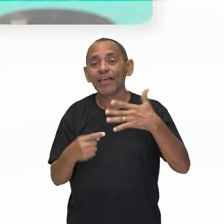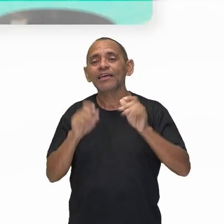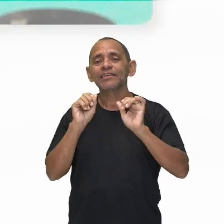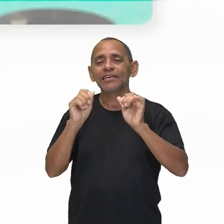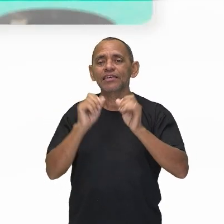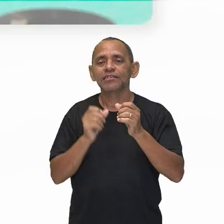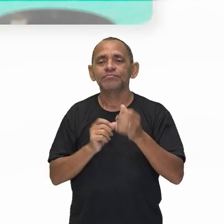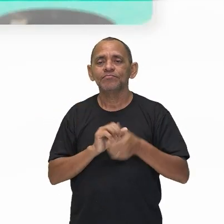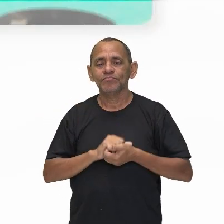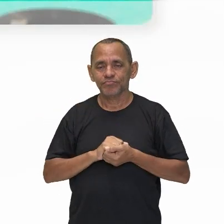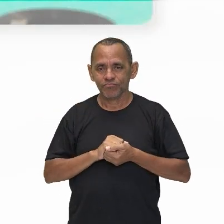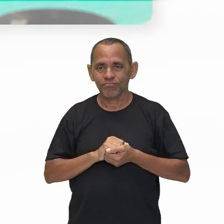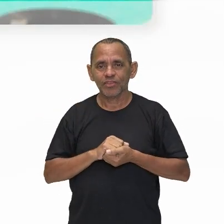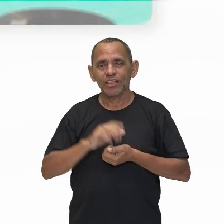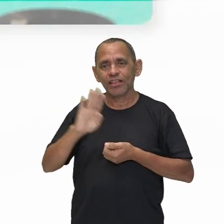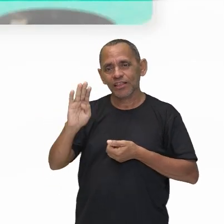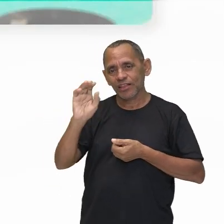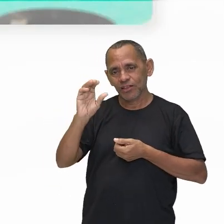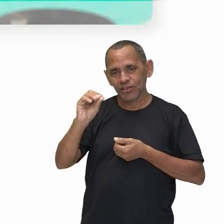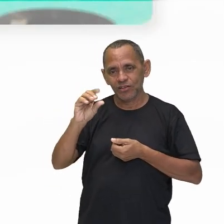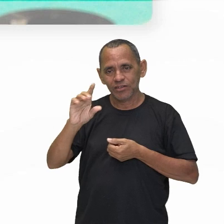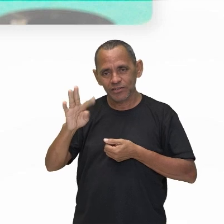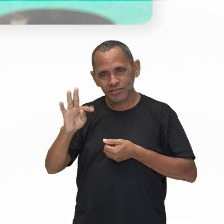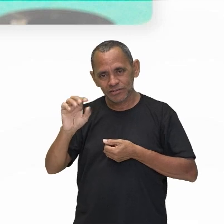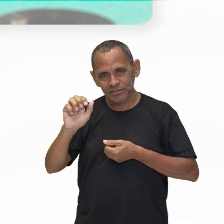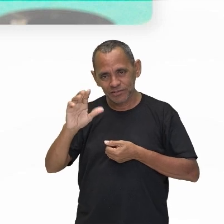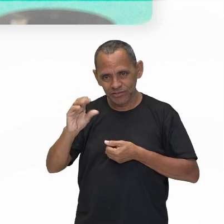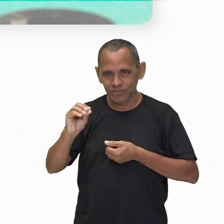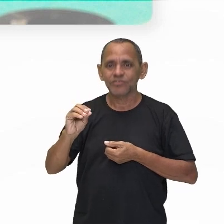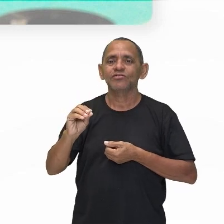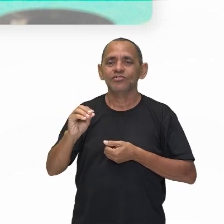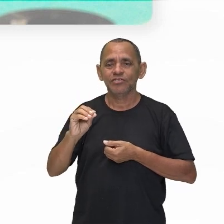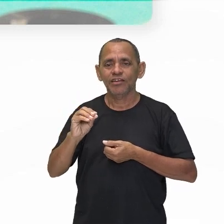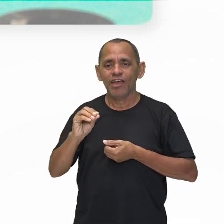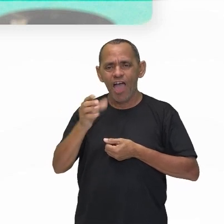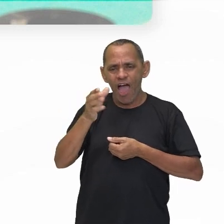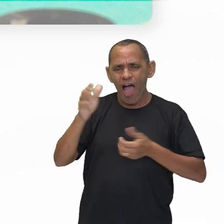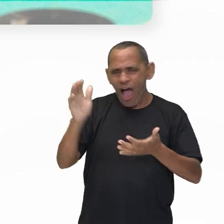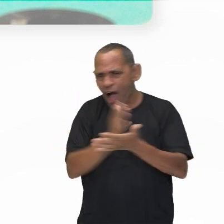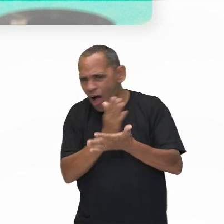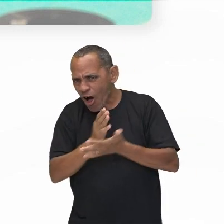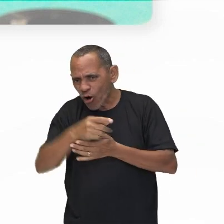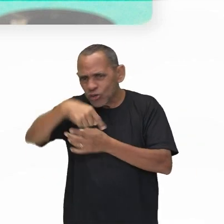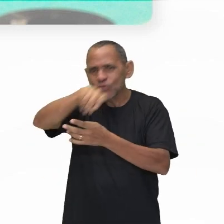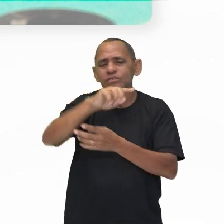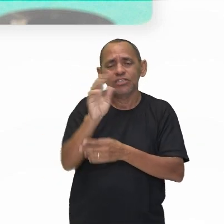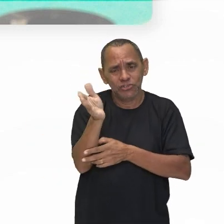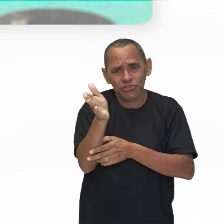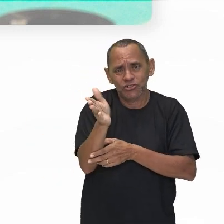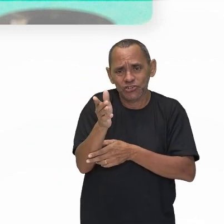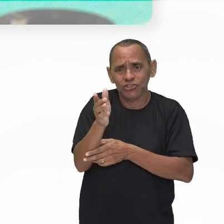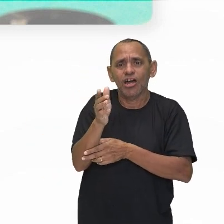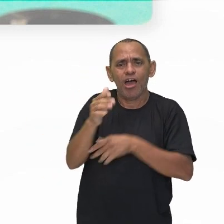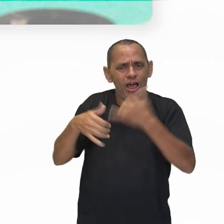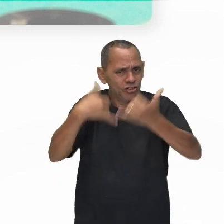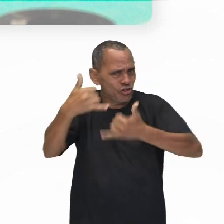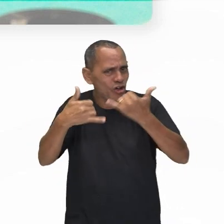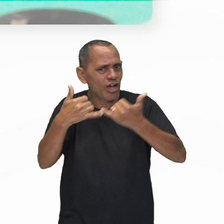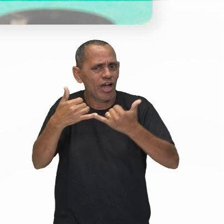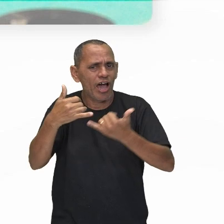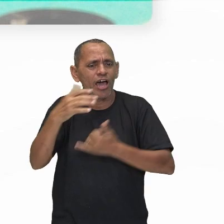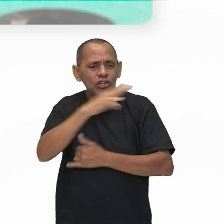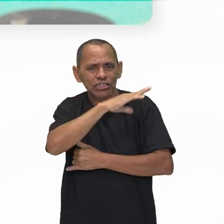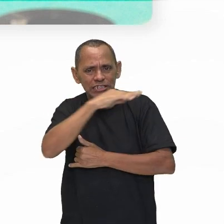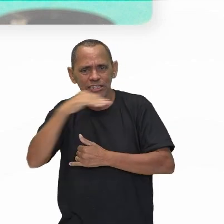tenham jogado na infância, né? Pelo menos na minha infância a gente já brincava